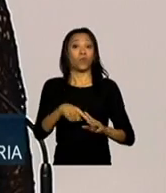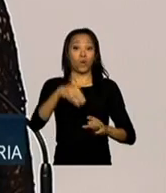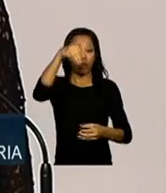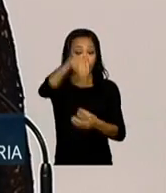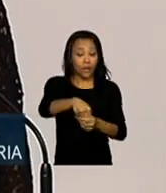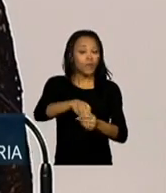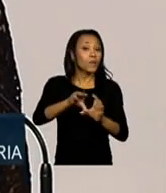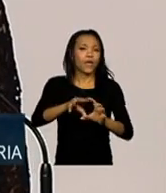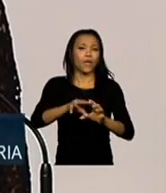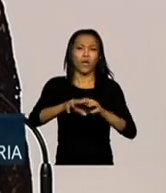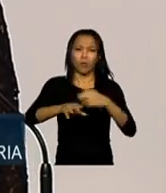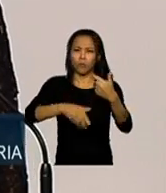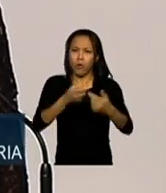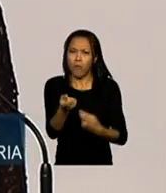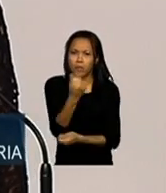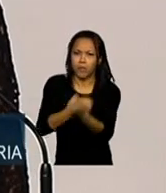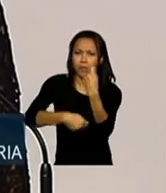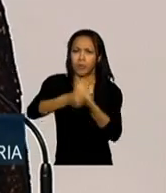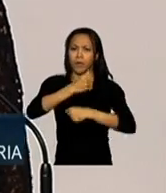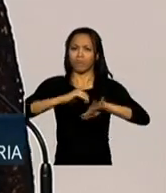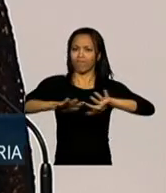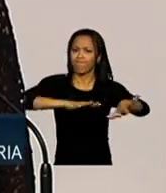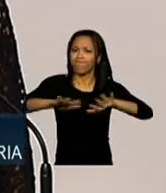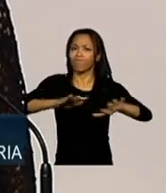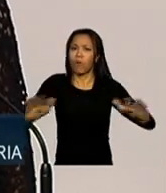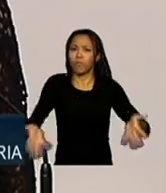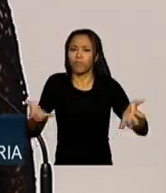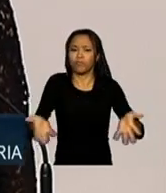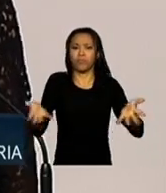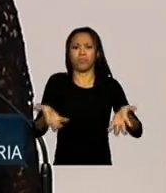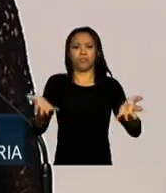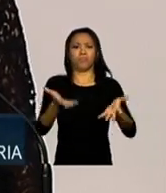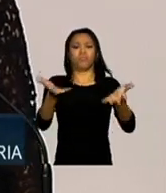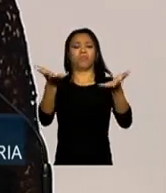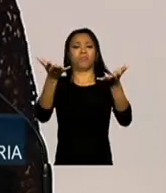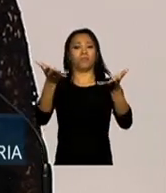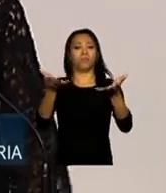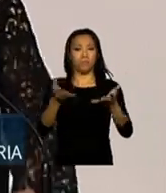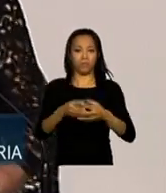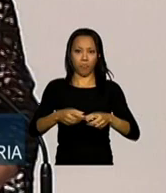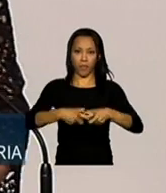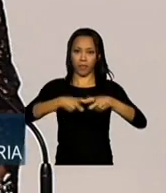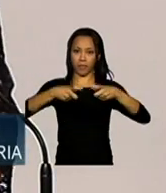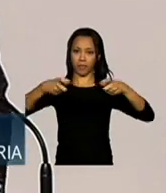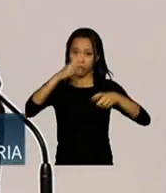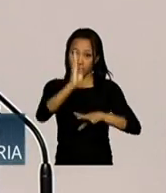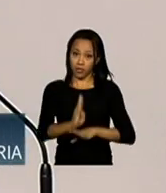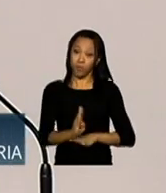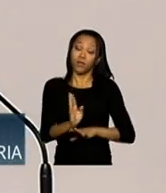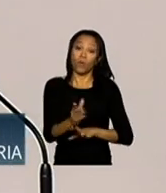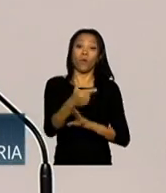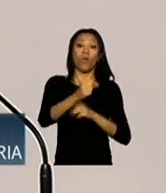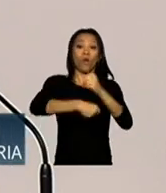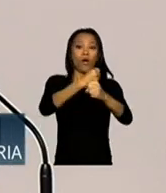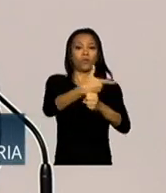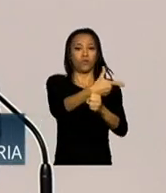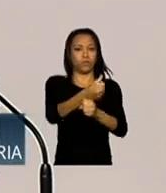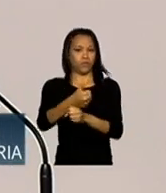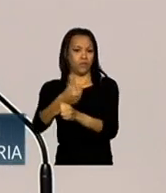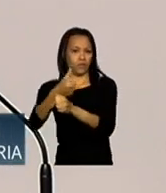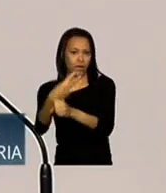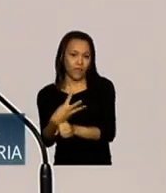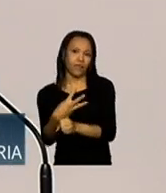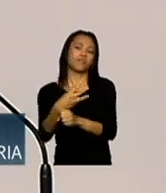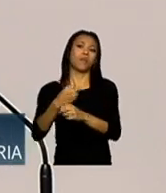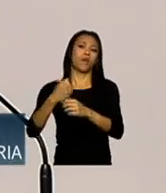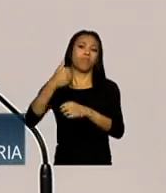dinâmico, estímulo fundamental para o crescimento de nossa produção. 2013 será o 10º